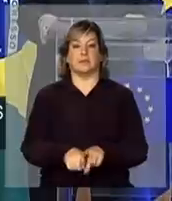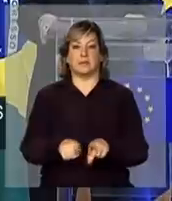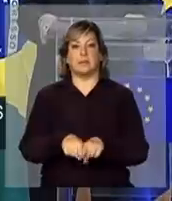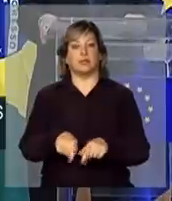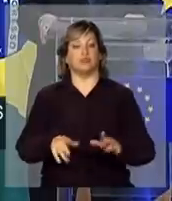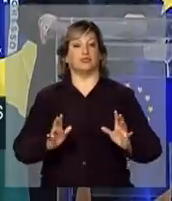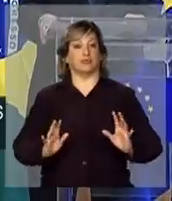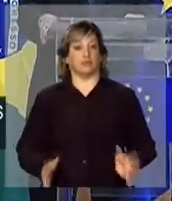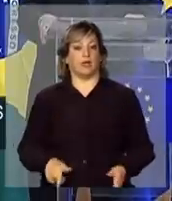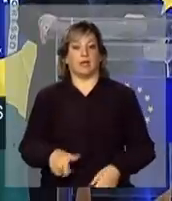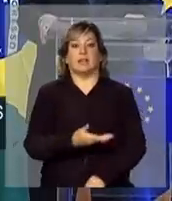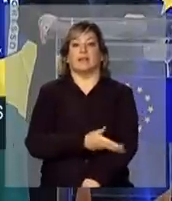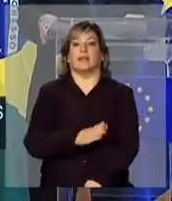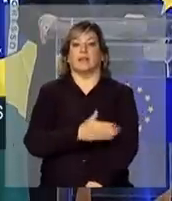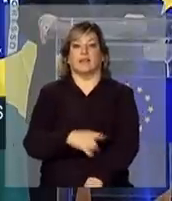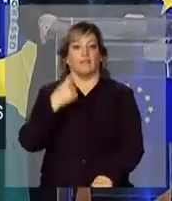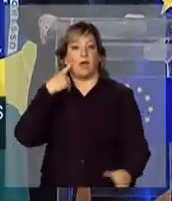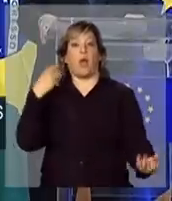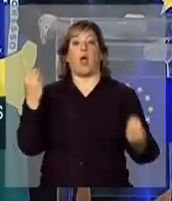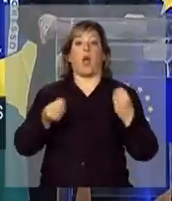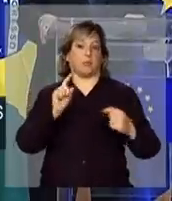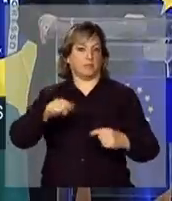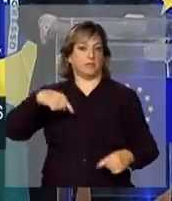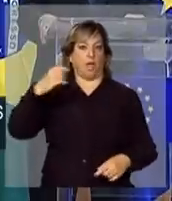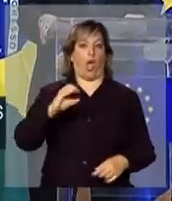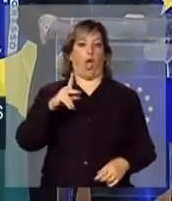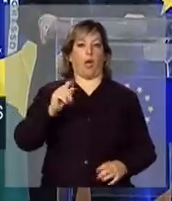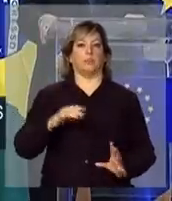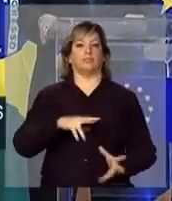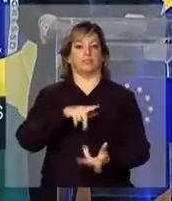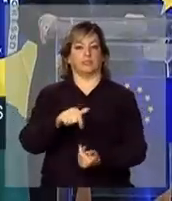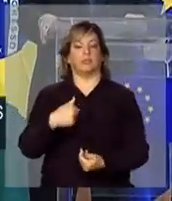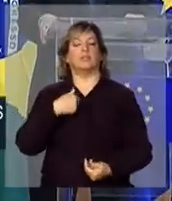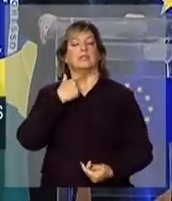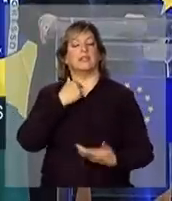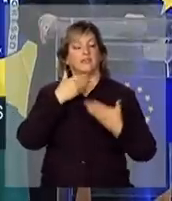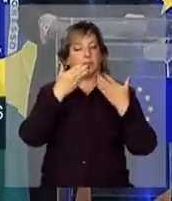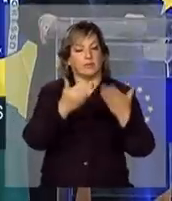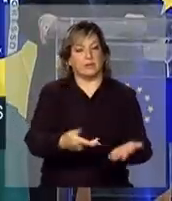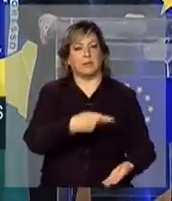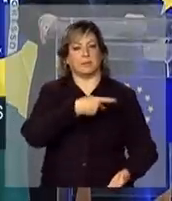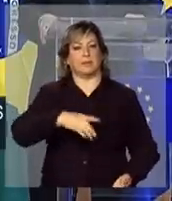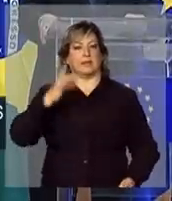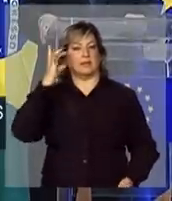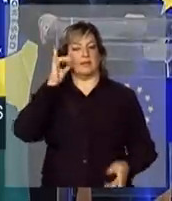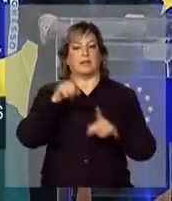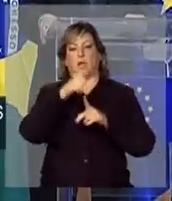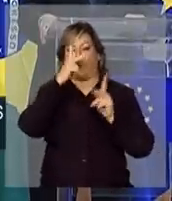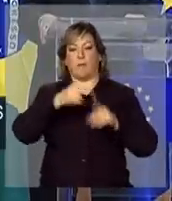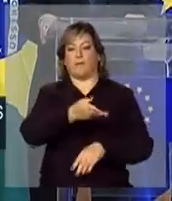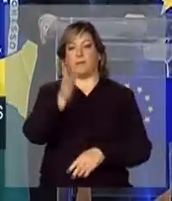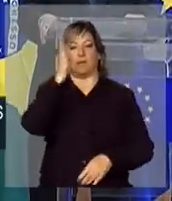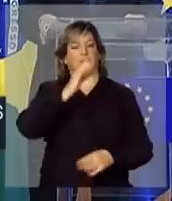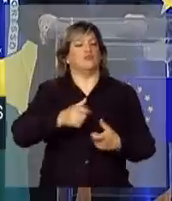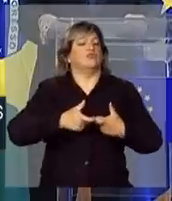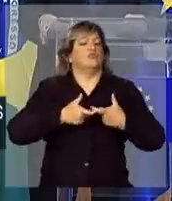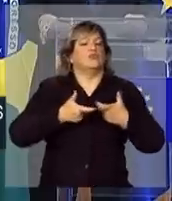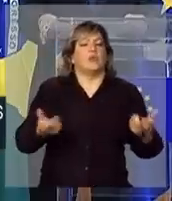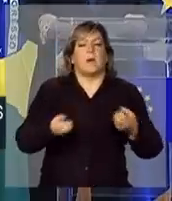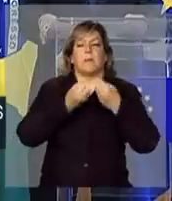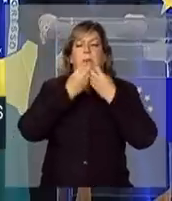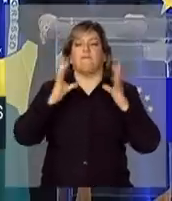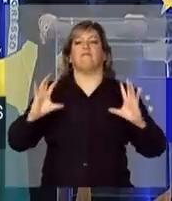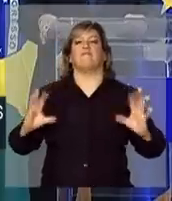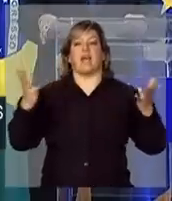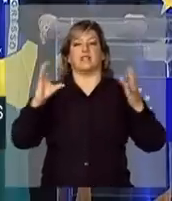é como que um ensaio para a próxima Copa do Mundo. Desejo-lhe, a senhora presidenta, bem como ao povo brasileiro, todo o êxito nos próximos